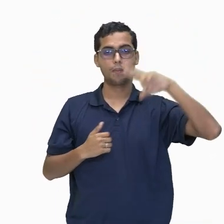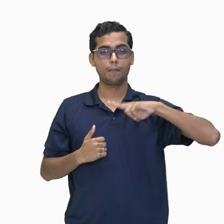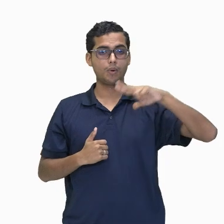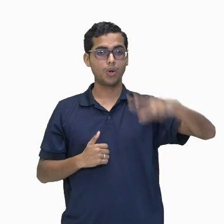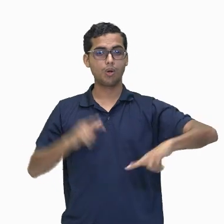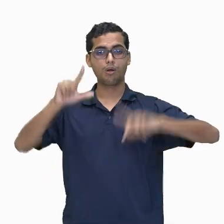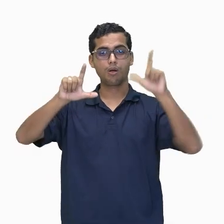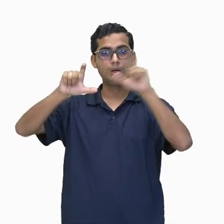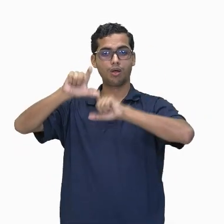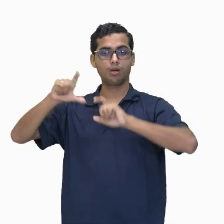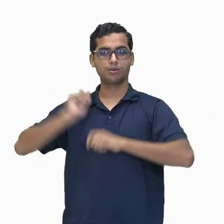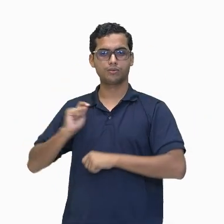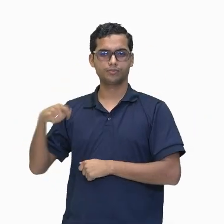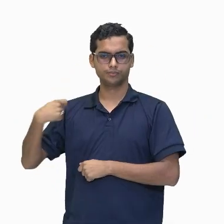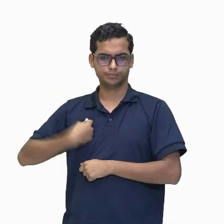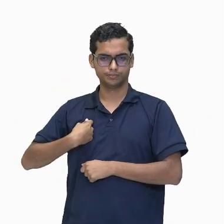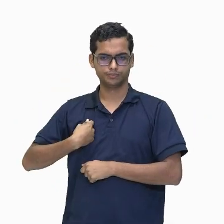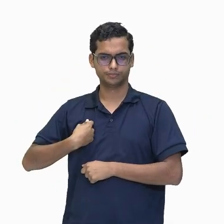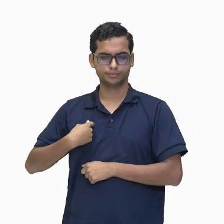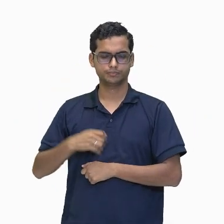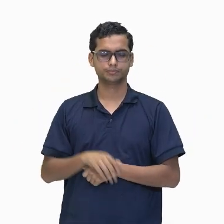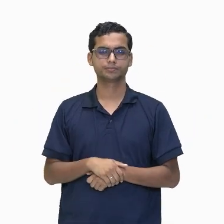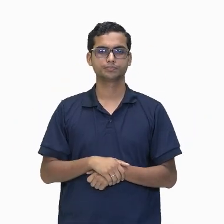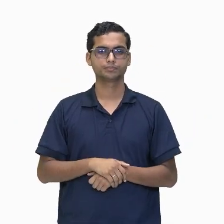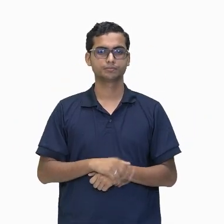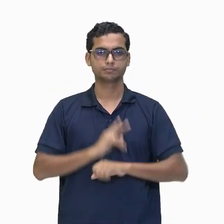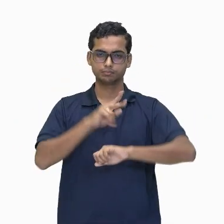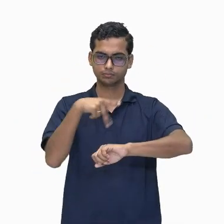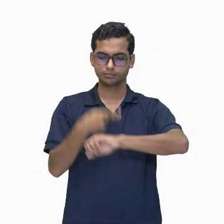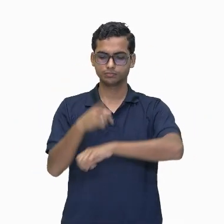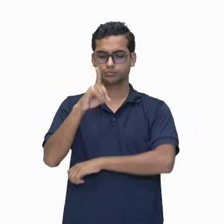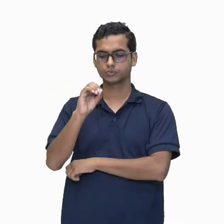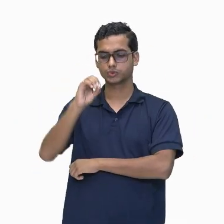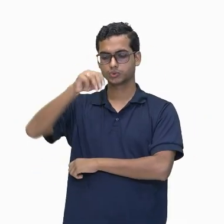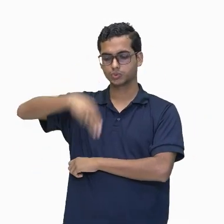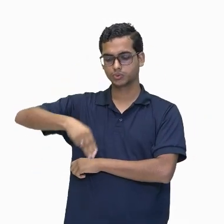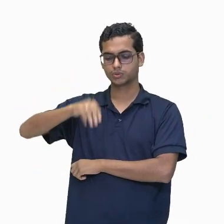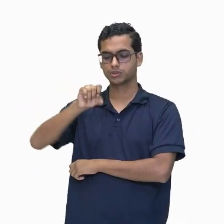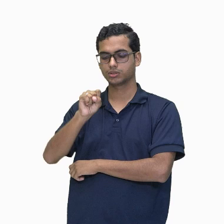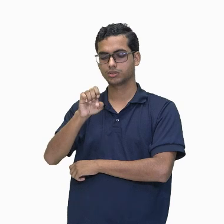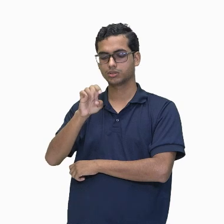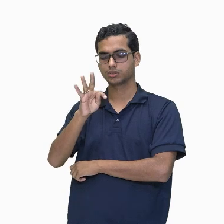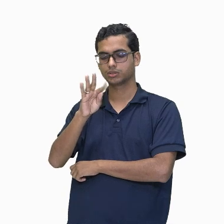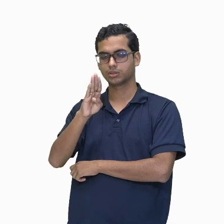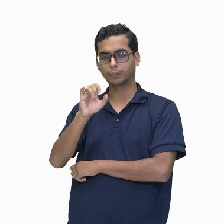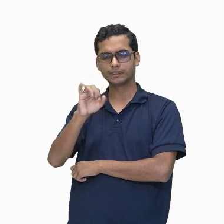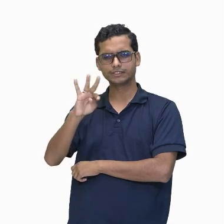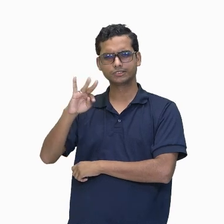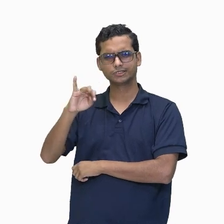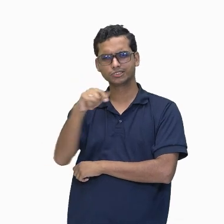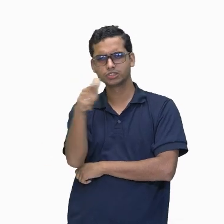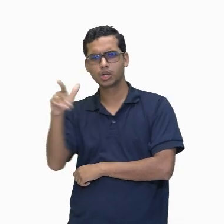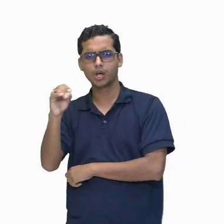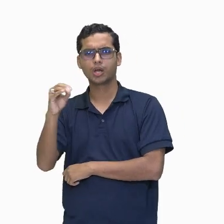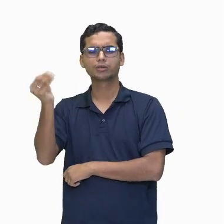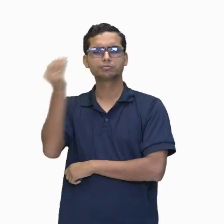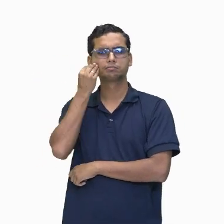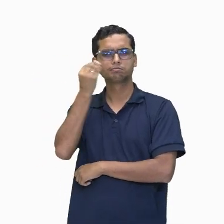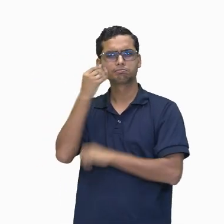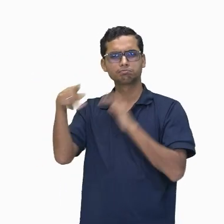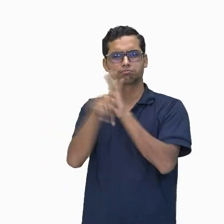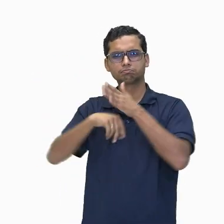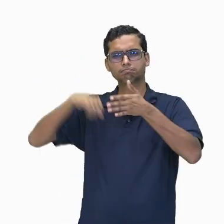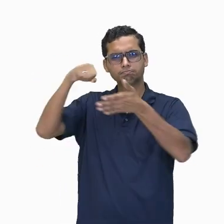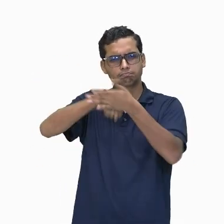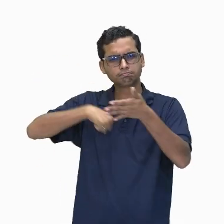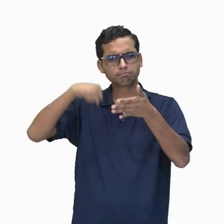sujeito à Espanha. Dom Sebastião foi para lá para lutar contra isso, para libertar Portugal, e